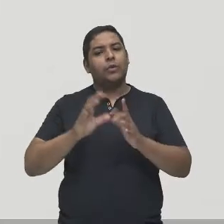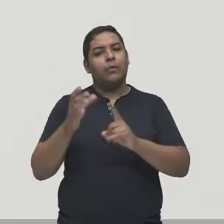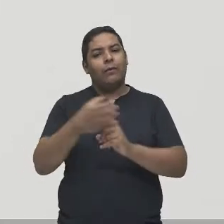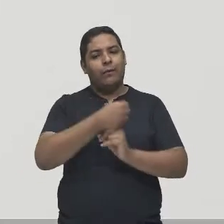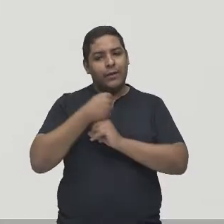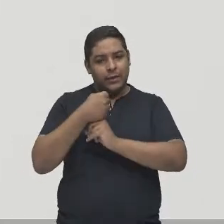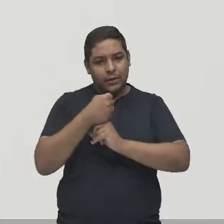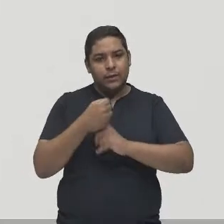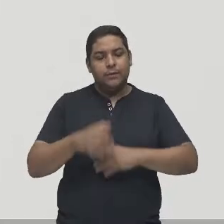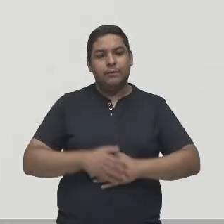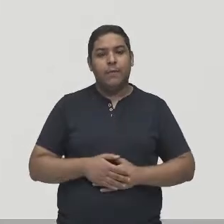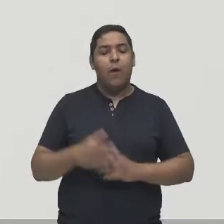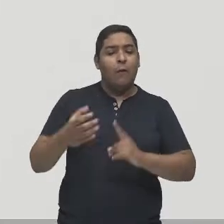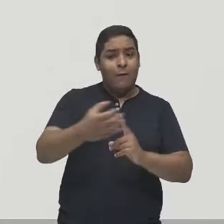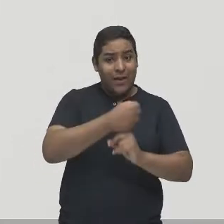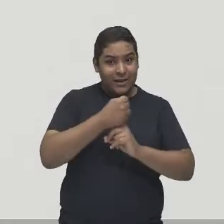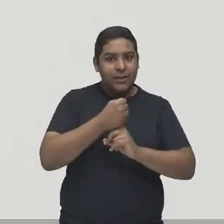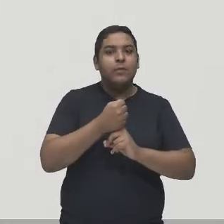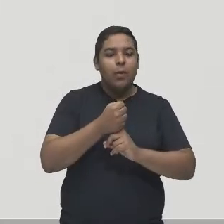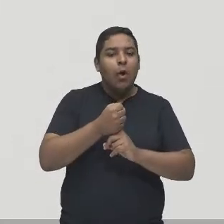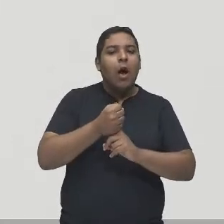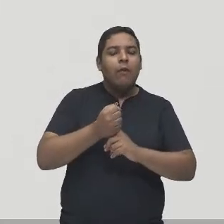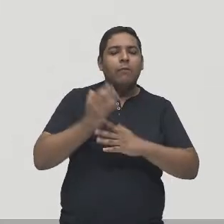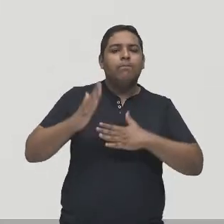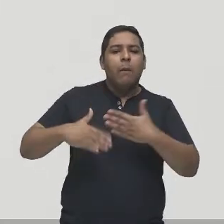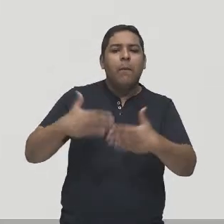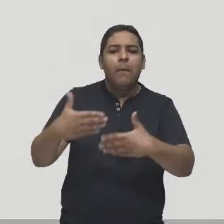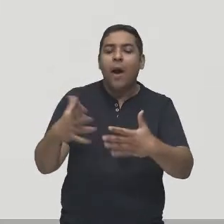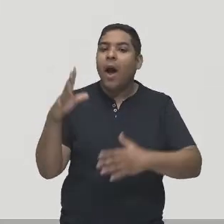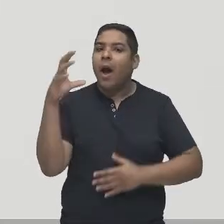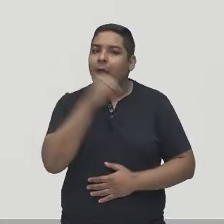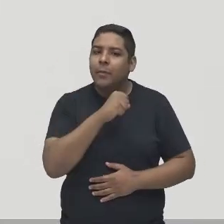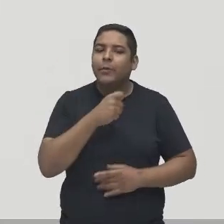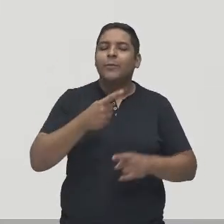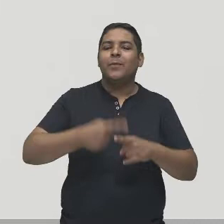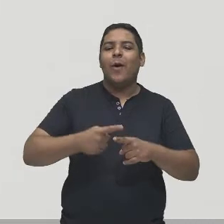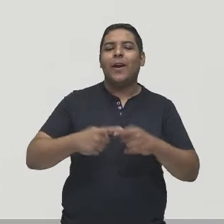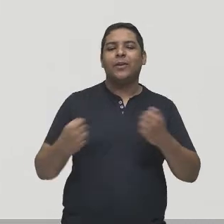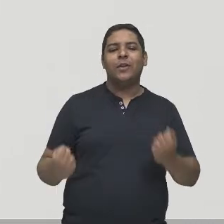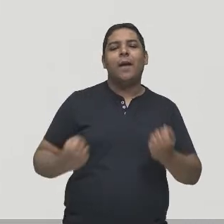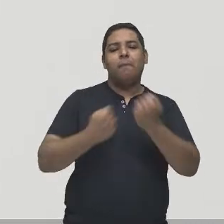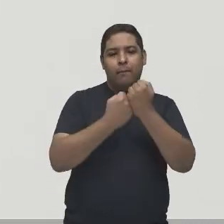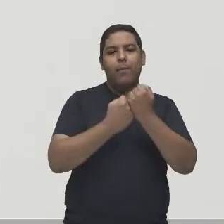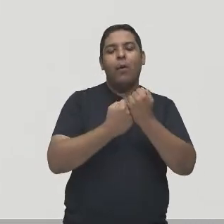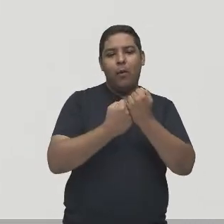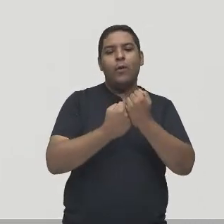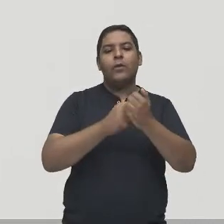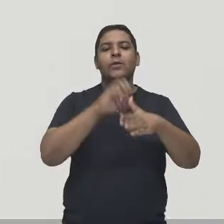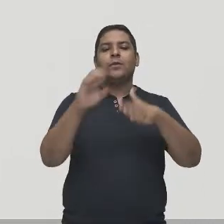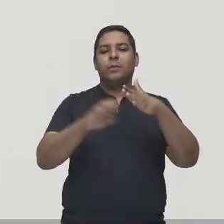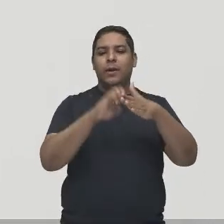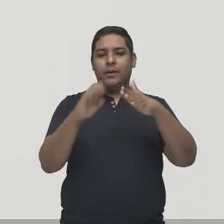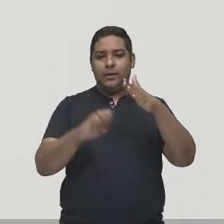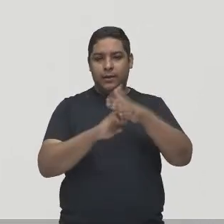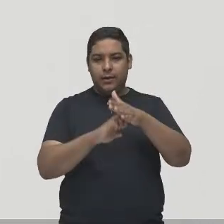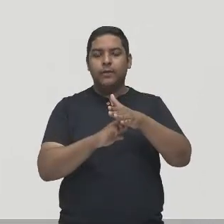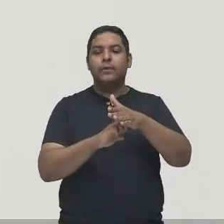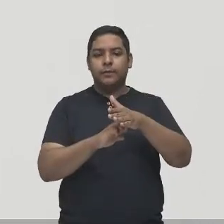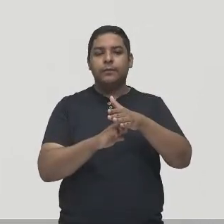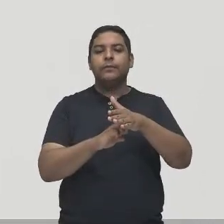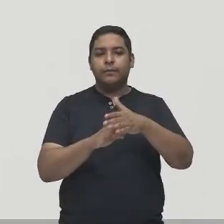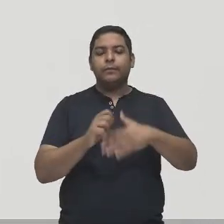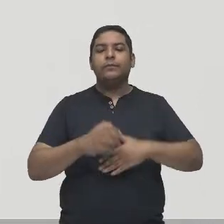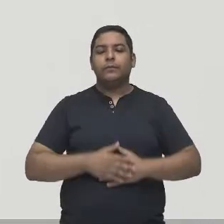gente, ele cresceu rapidamente. Por quê? Porque ele tinha apoio dos grandes empresários. Porque os